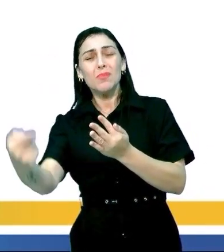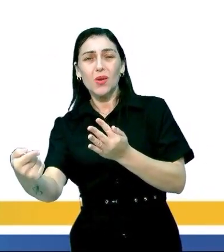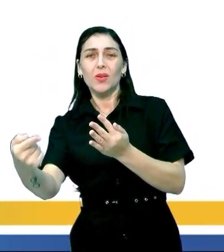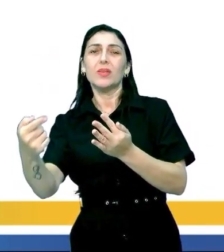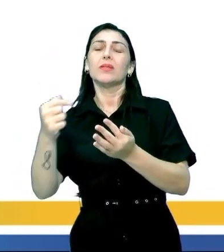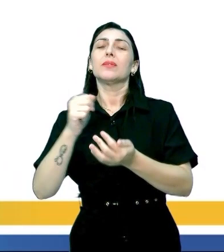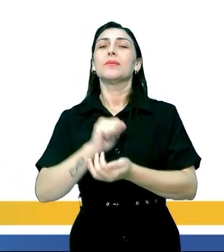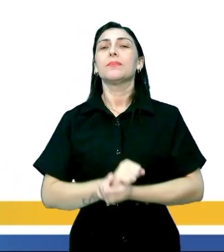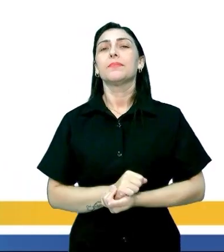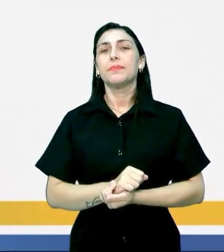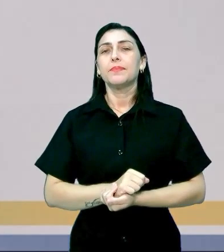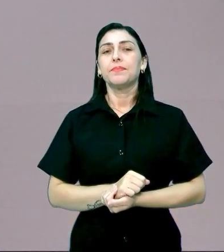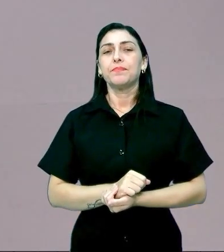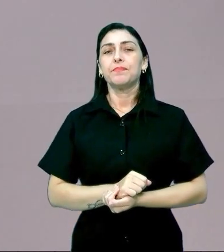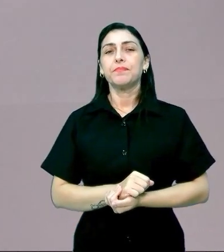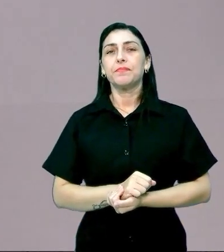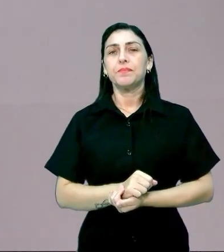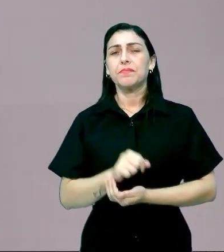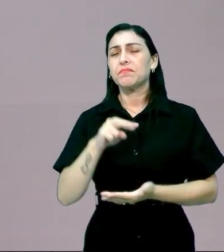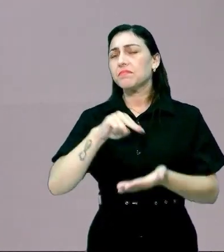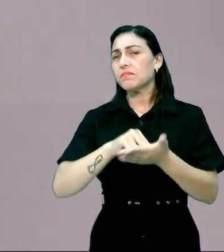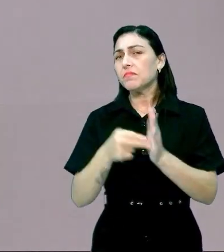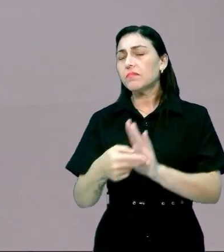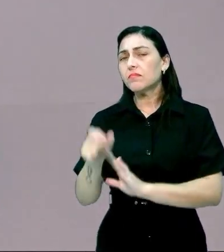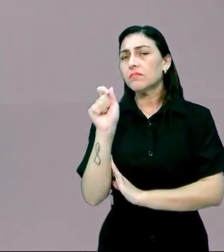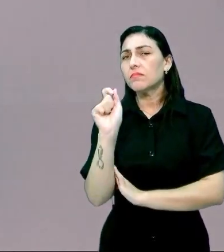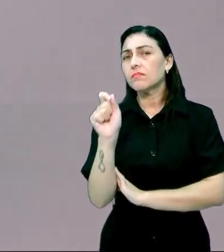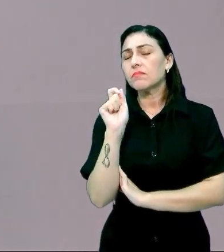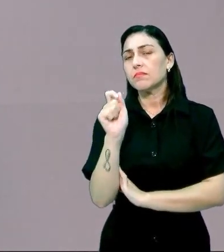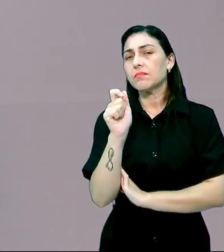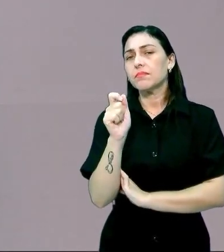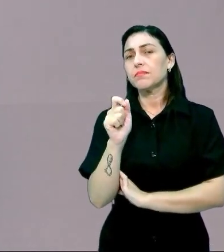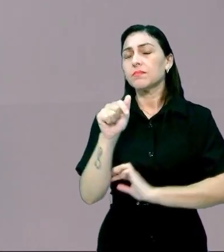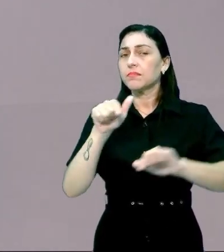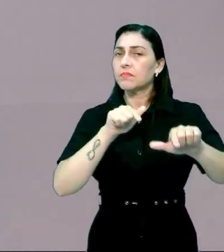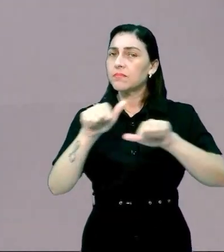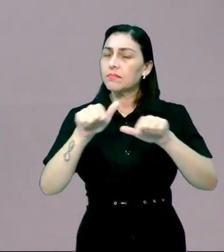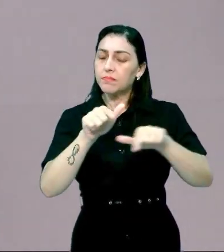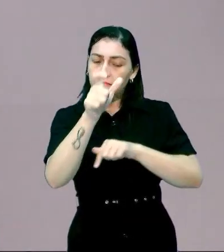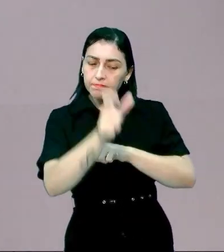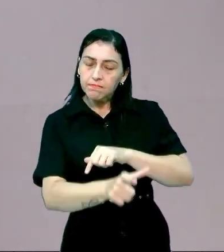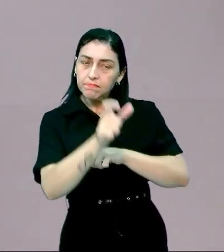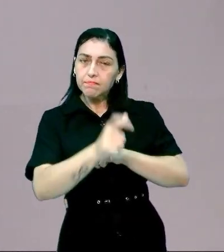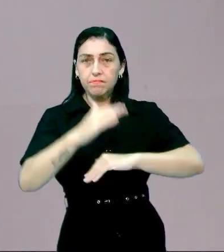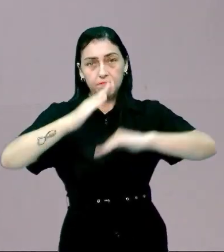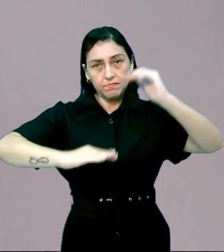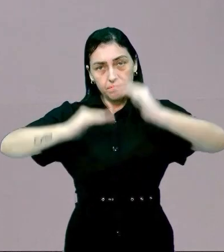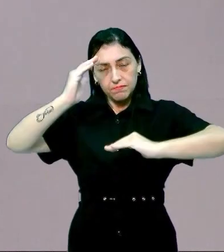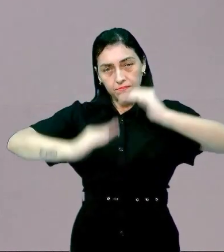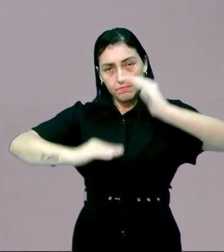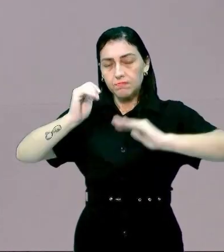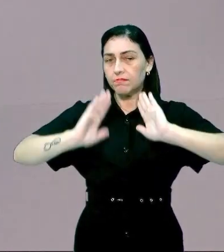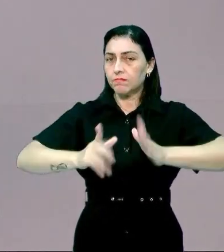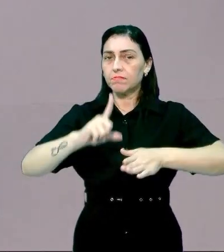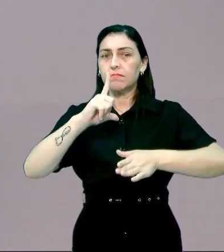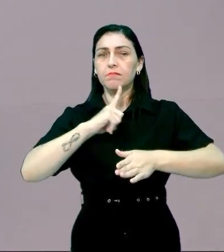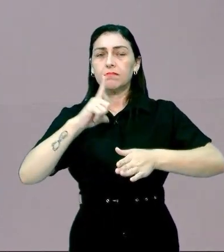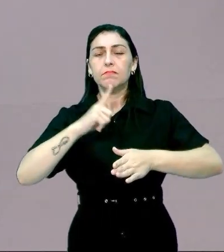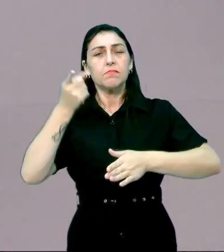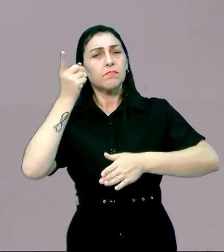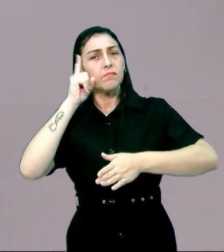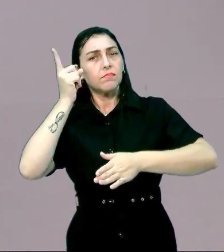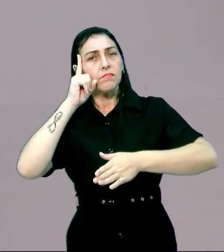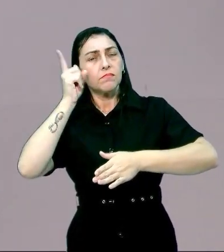em segundo plano. Isso quer dizer o quê? Todo e qualquer trabalhador, todo e qualquer profissional, ele já tem a sua